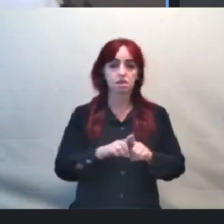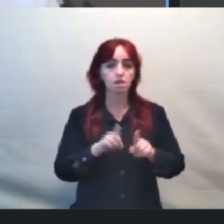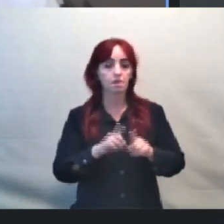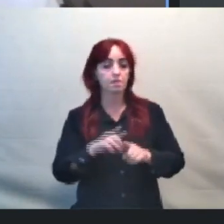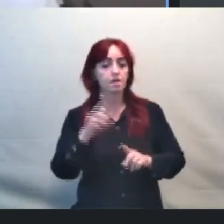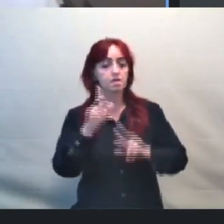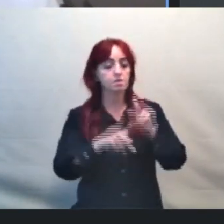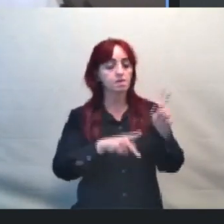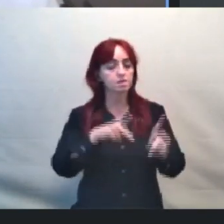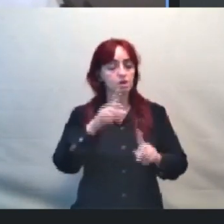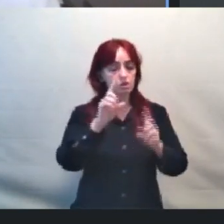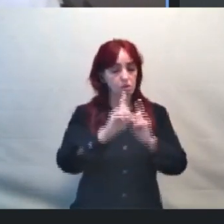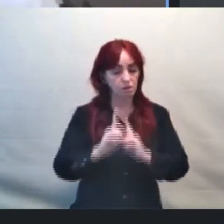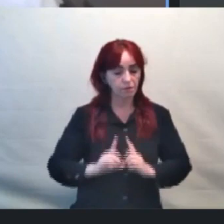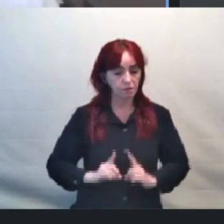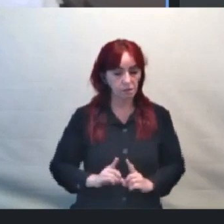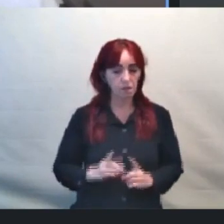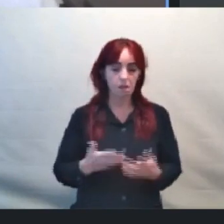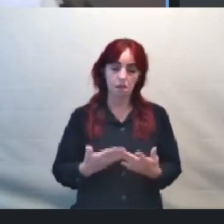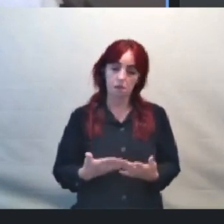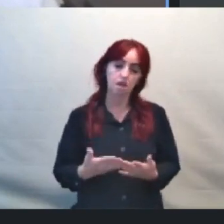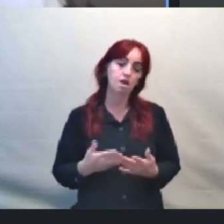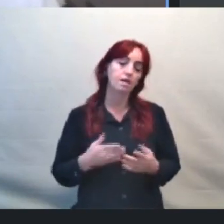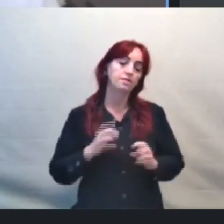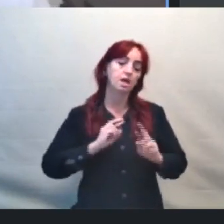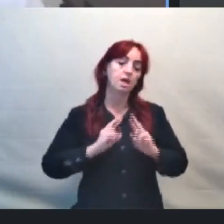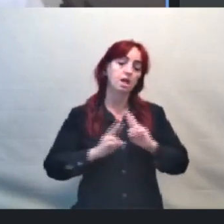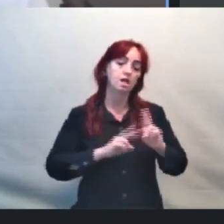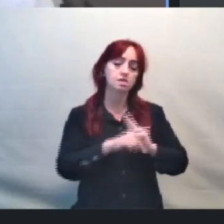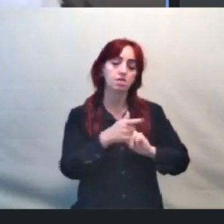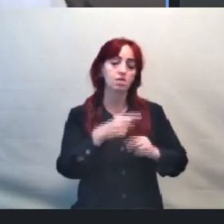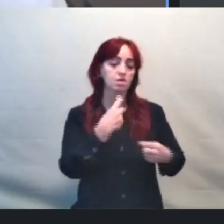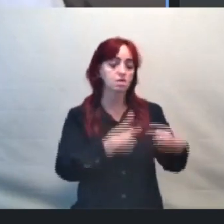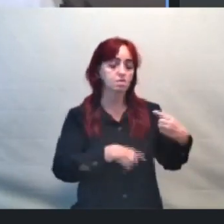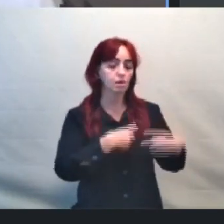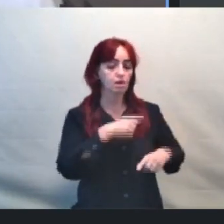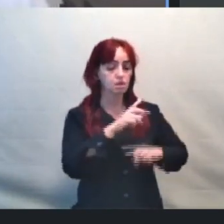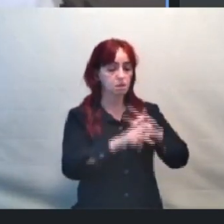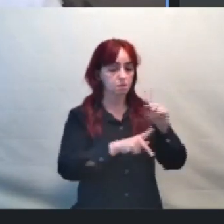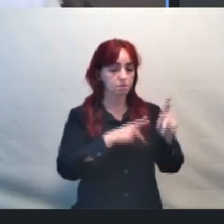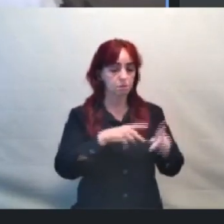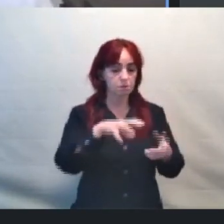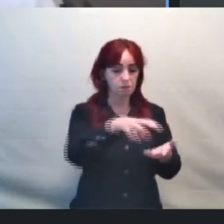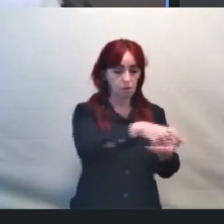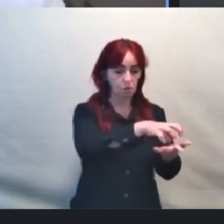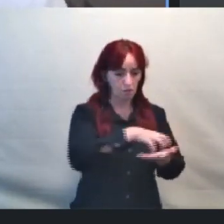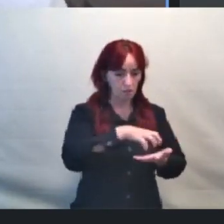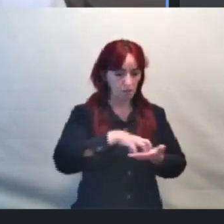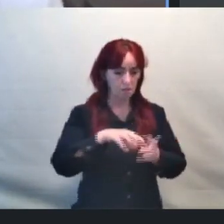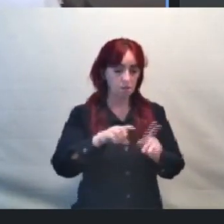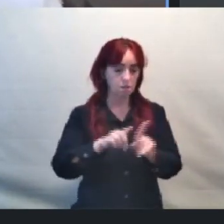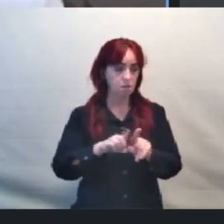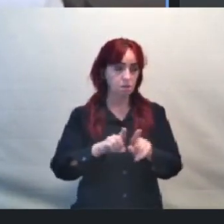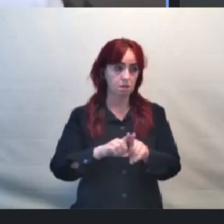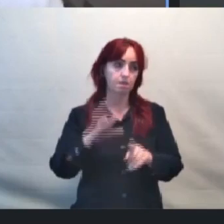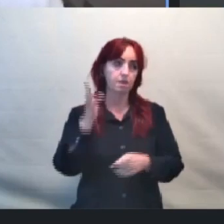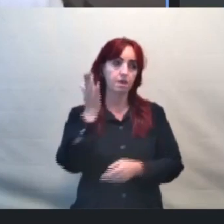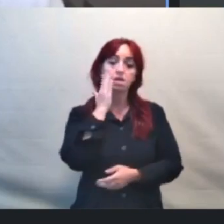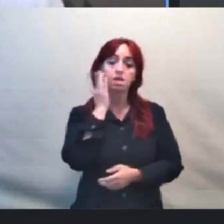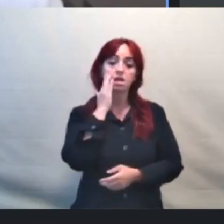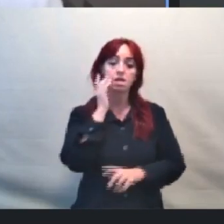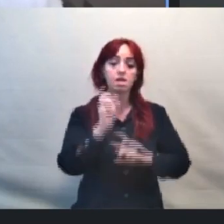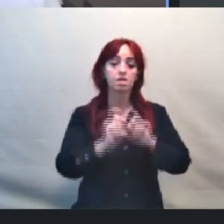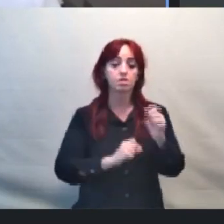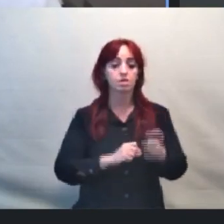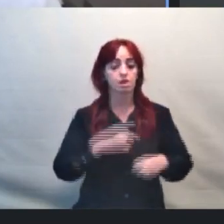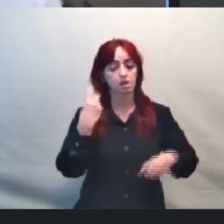forma transversal na cidade, em relação às demais políticas públicas setoriais, né? Entendendo que a discussão